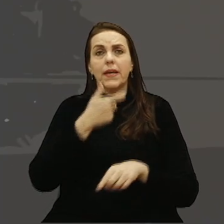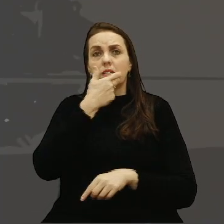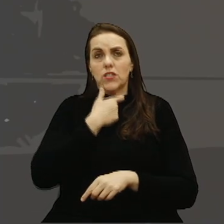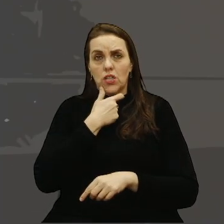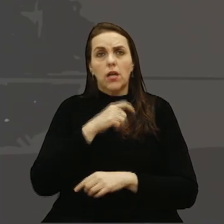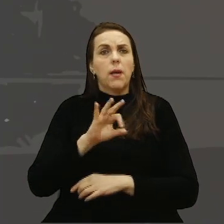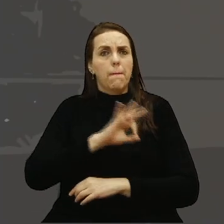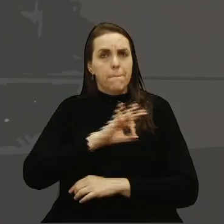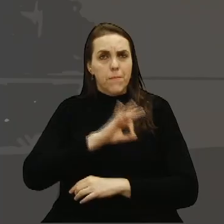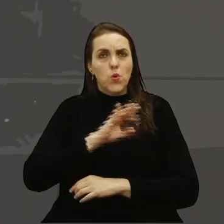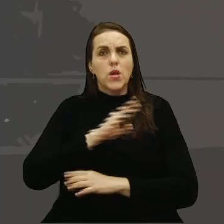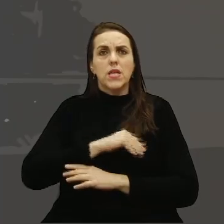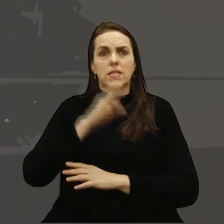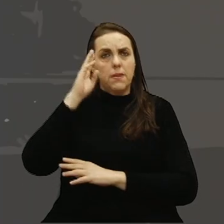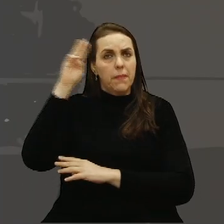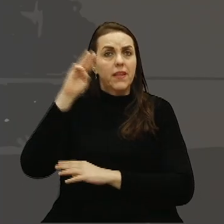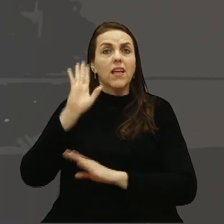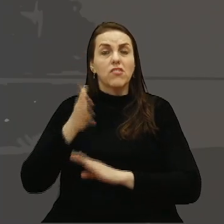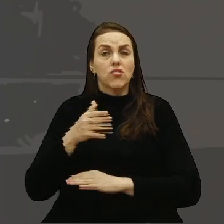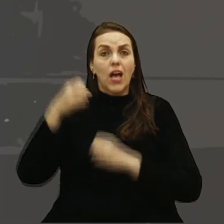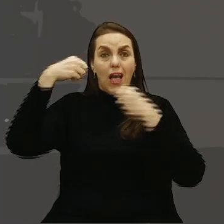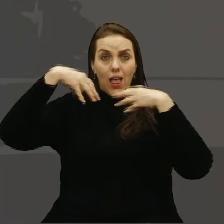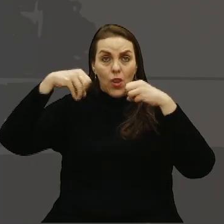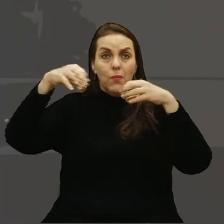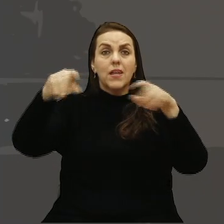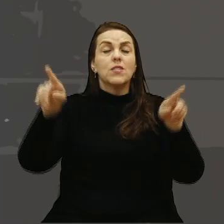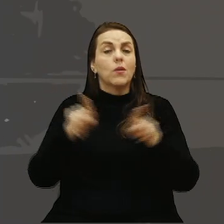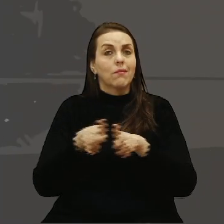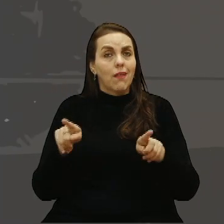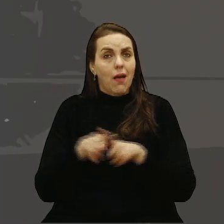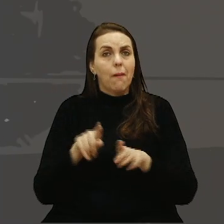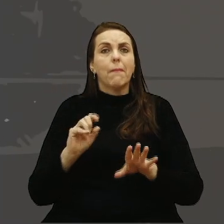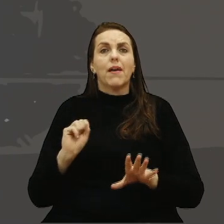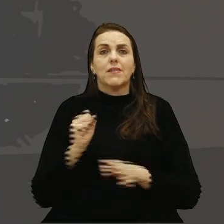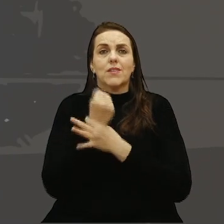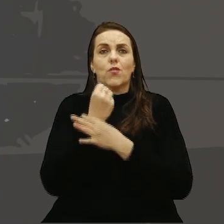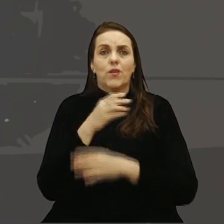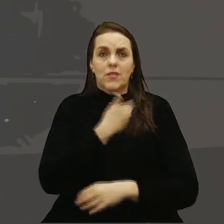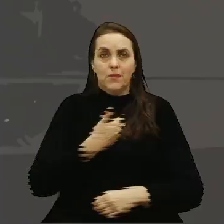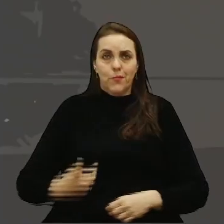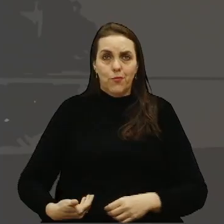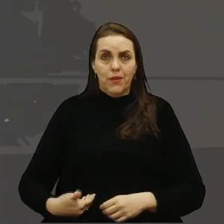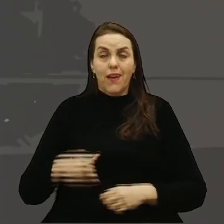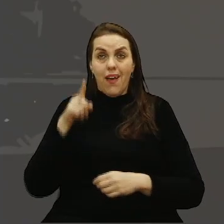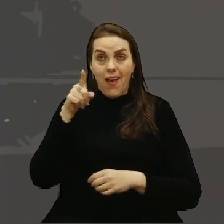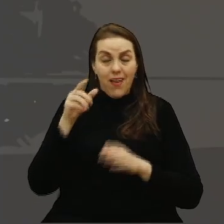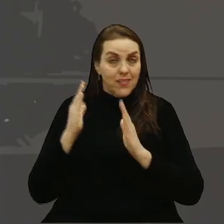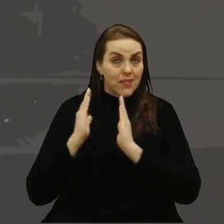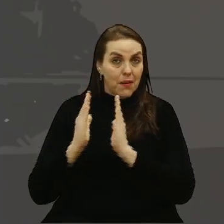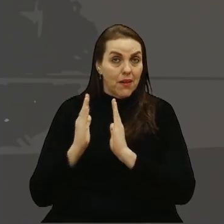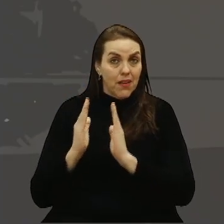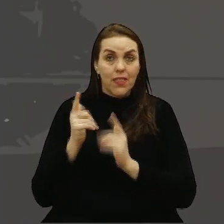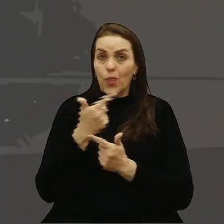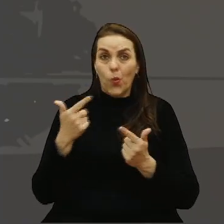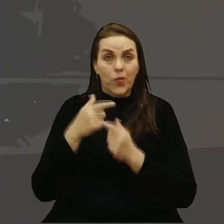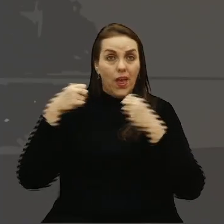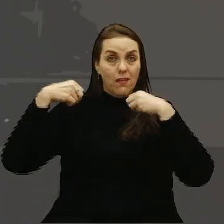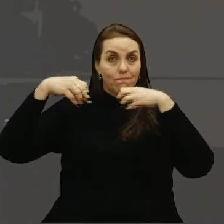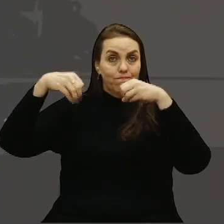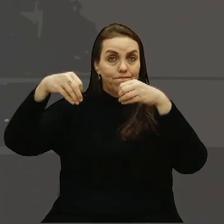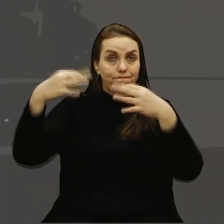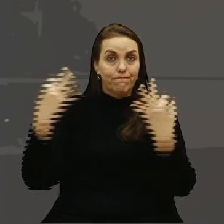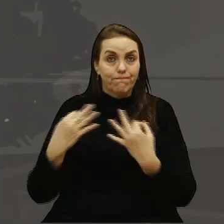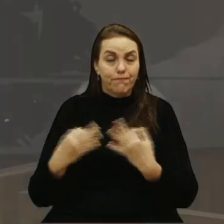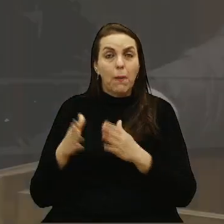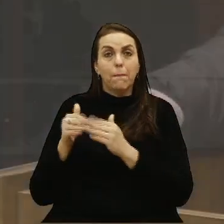militar, sabe muito bem que iluminação é segurança pública também. Então, esse trecho aqui não tem uma iluminação adequada e também a gente pede essa medida aí